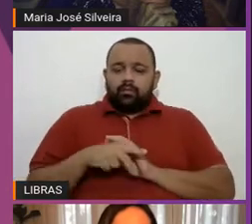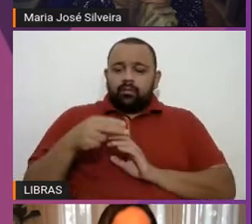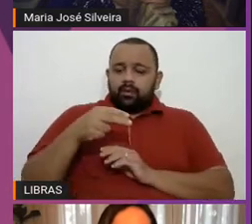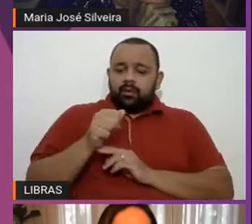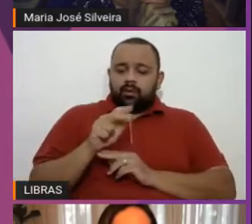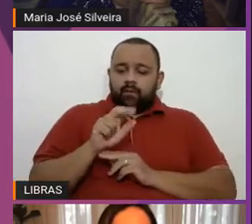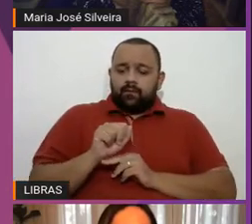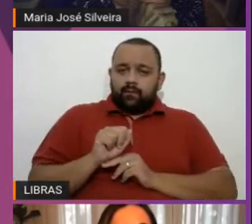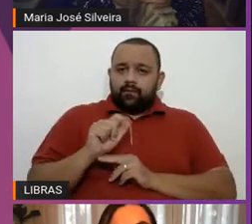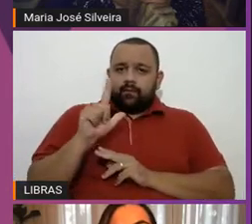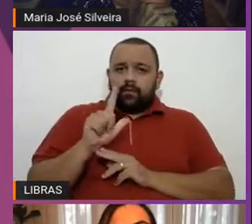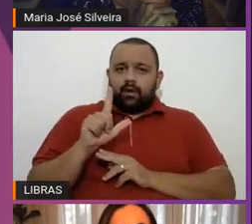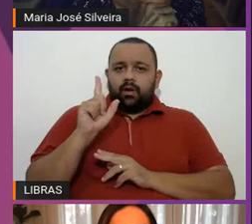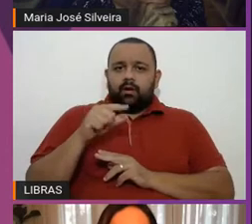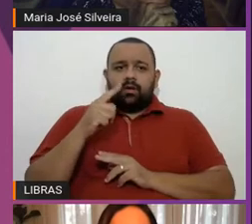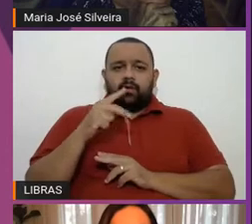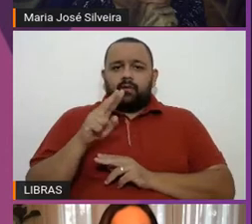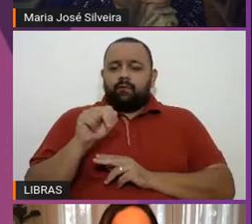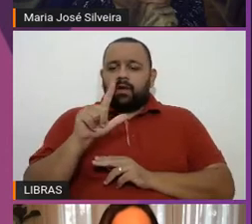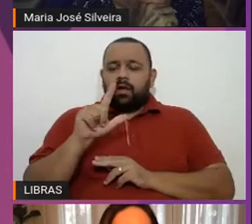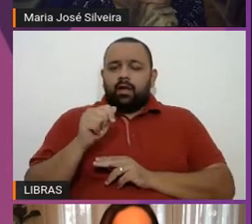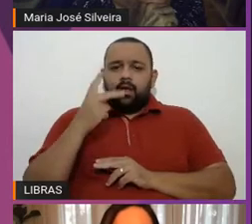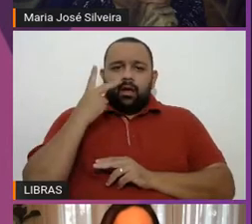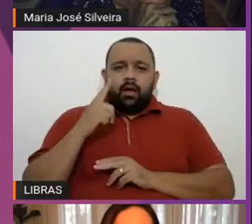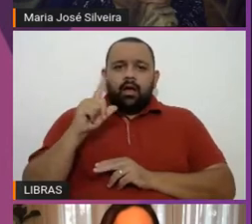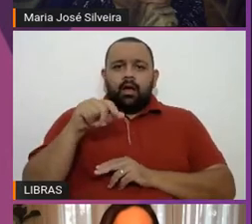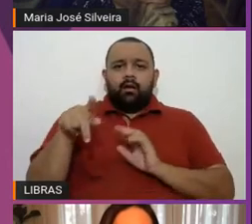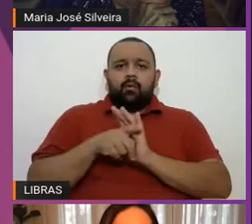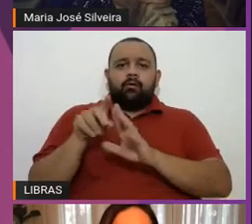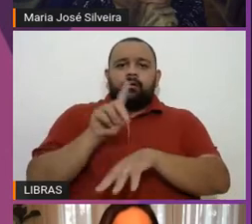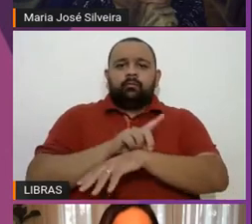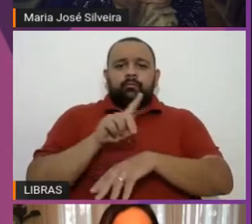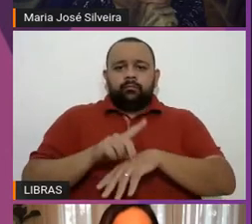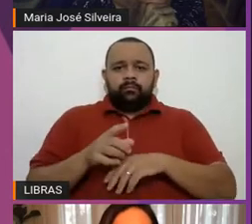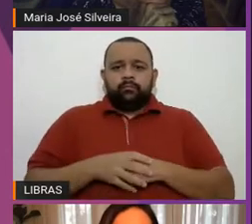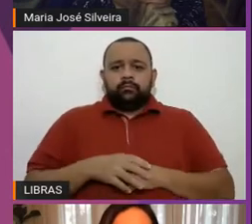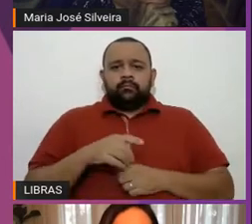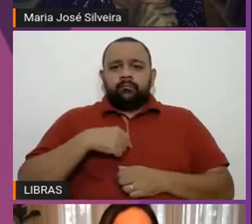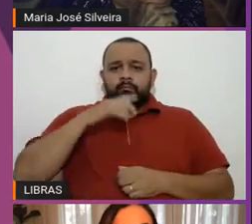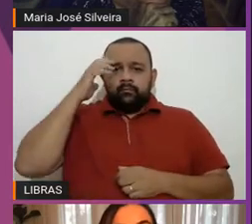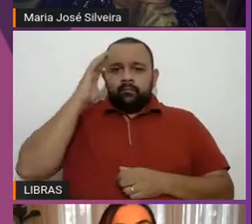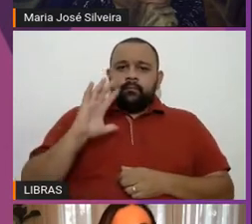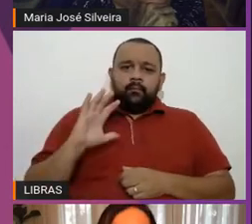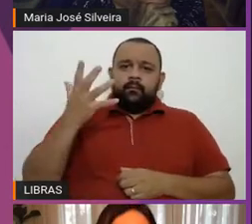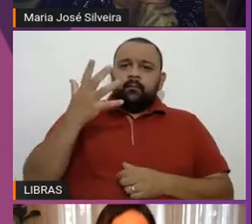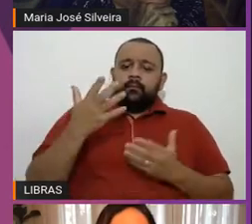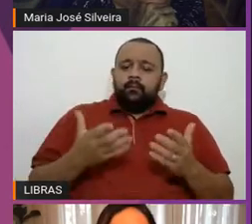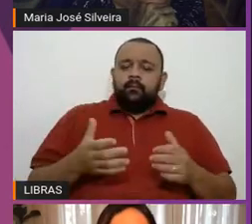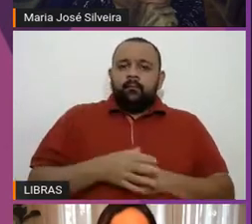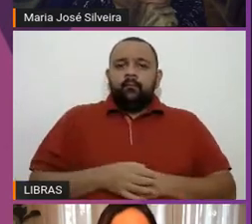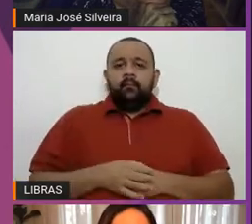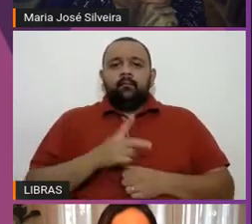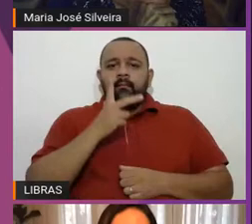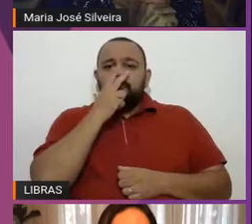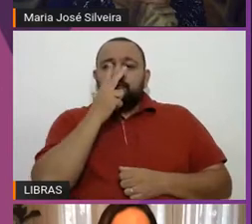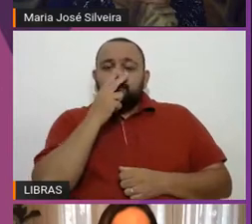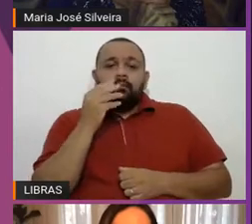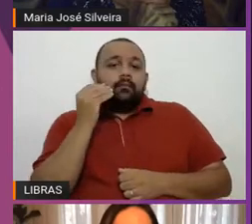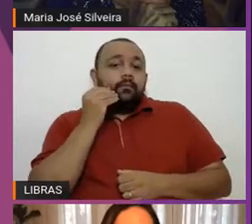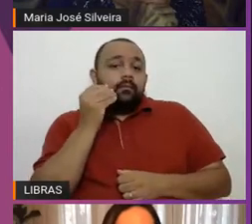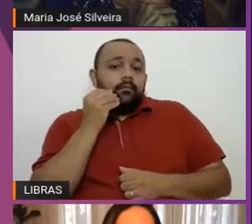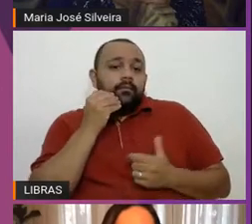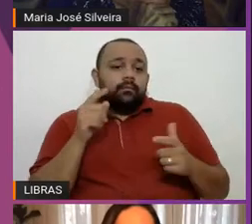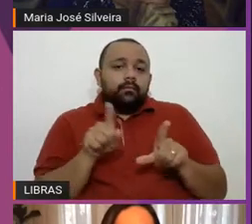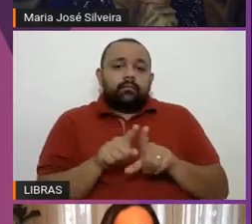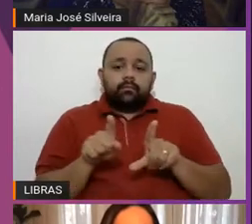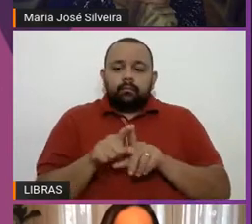naval e foi uma vala comum né em Diadema o meu corpo ainda quente surge como uma tentativa